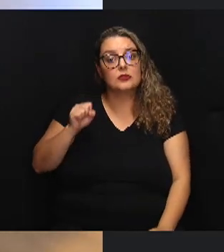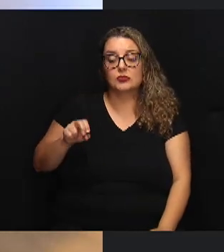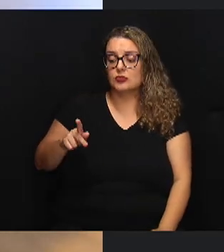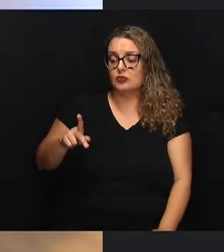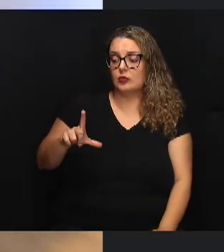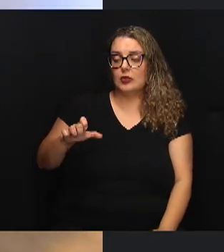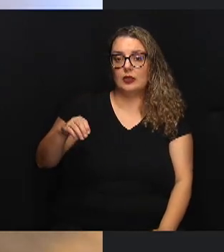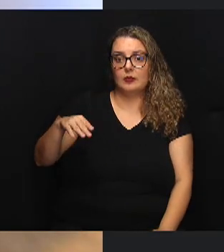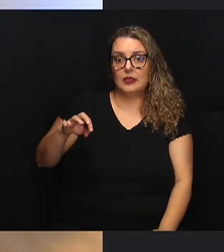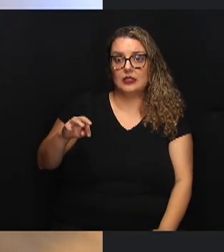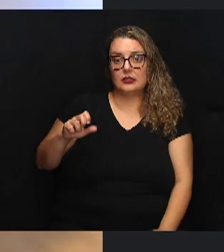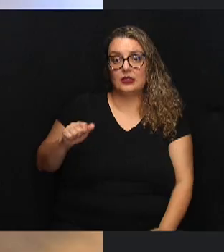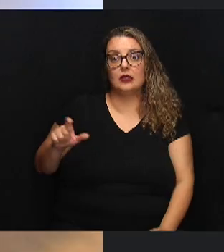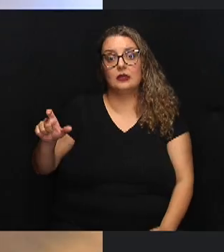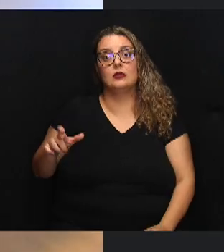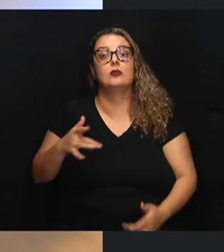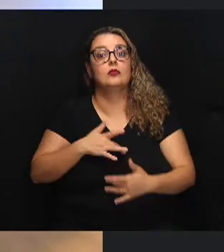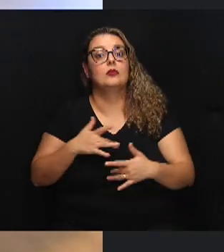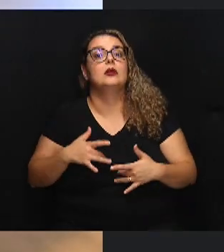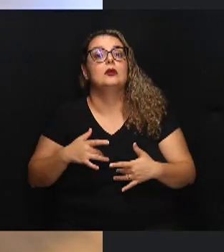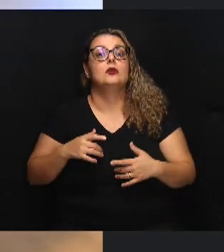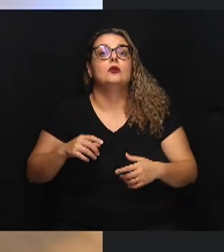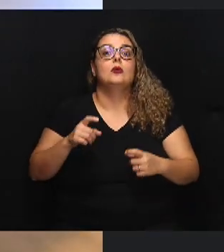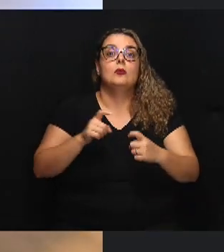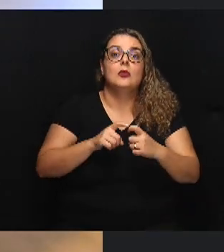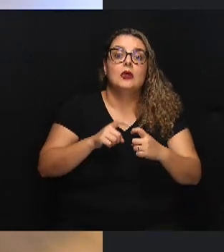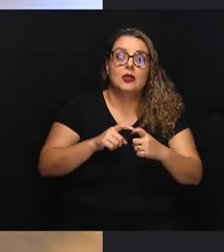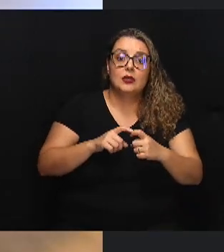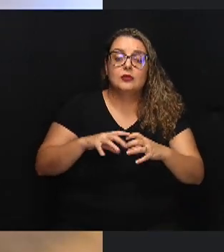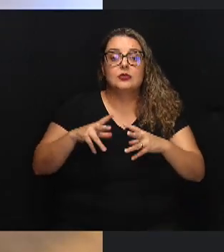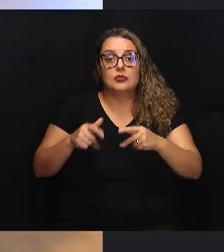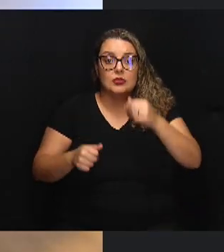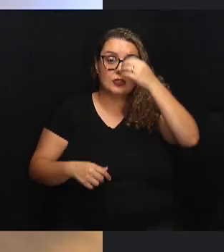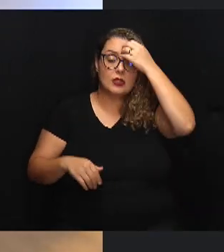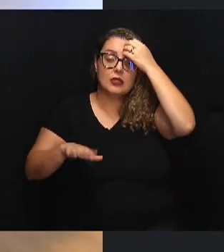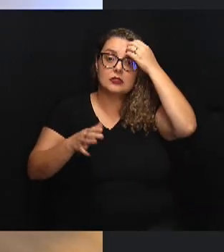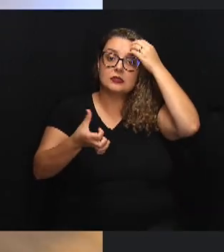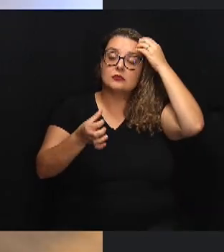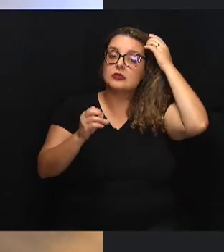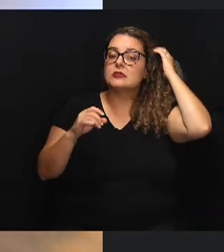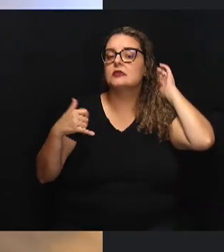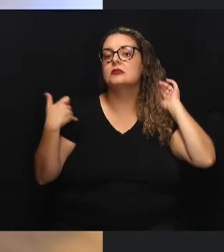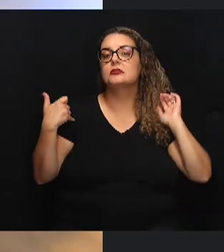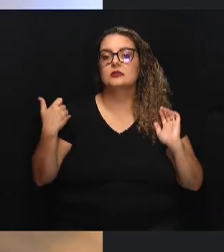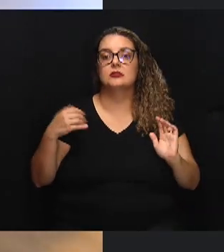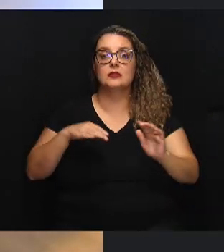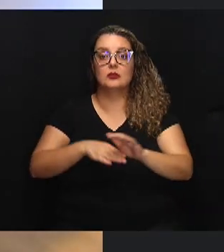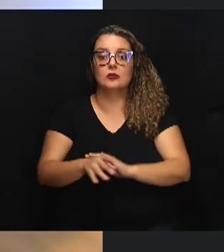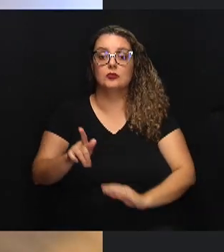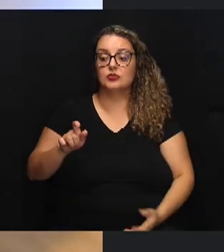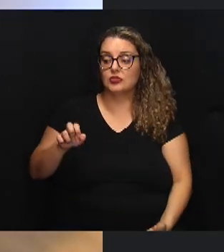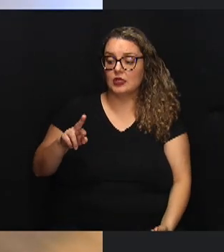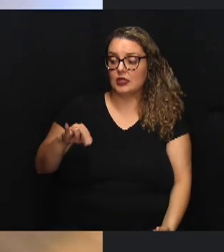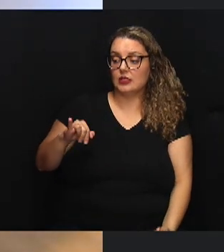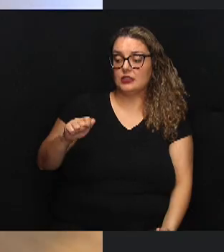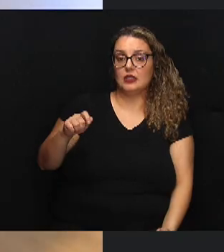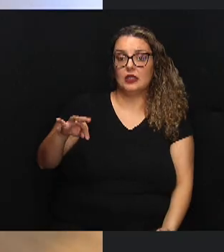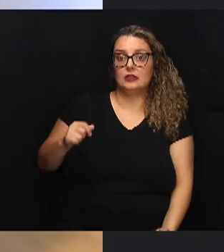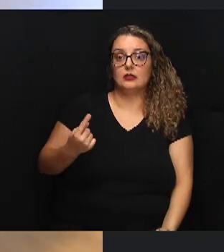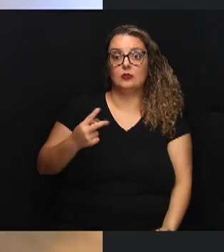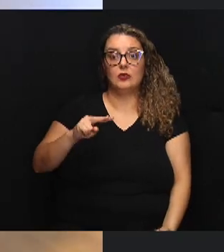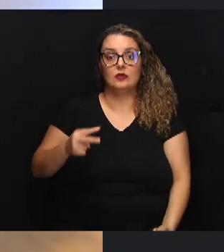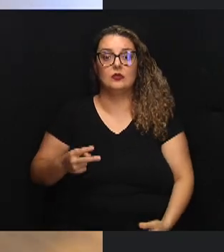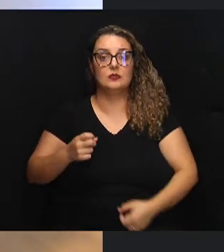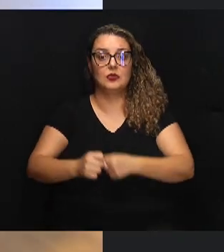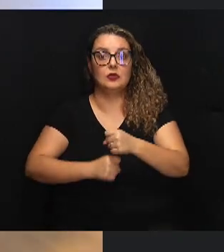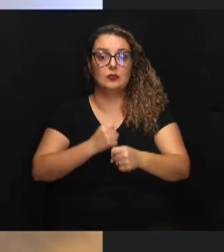marca um clínico geral. Se é uma população acima dos 60 anos, tenha o hábito de passar com o geriatra uma vez por ano, para